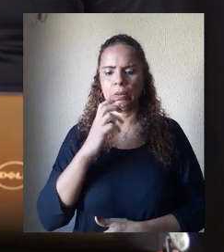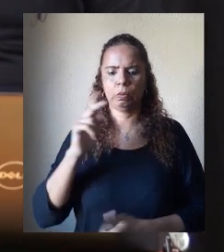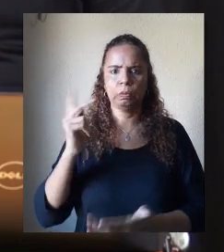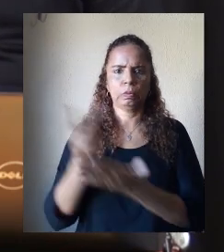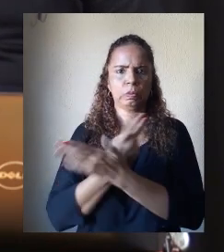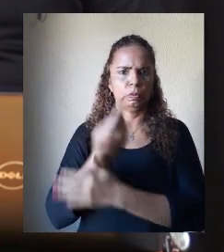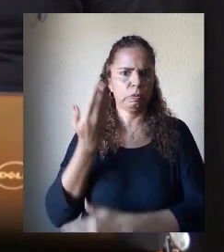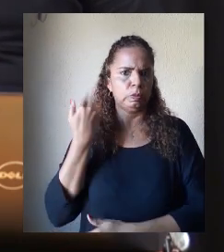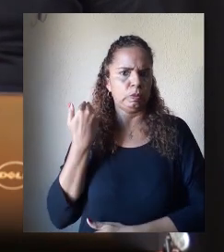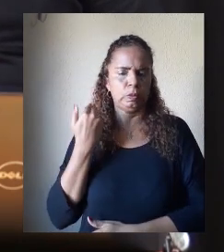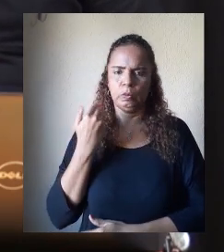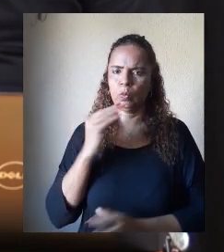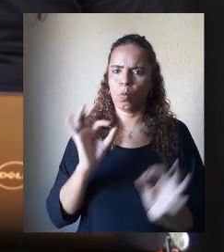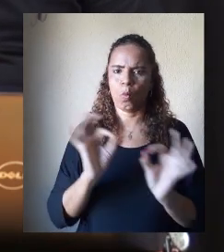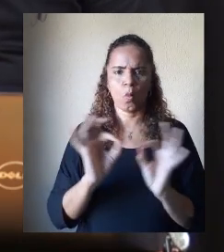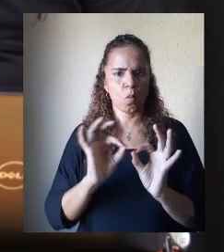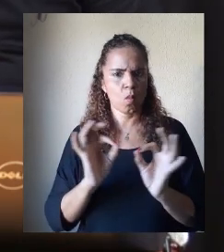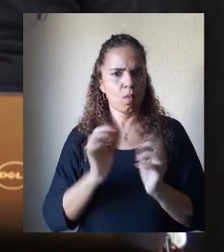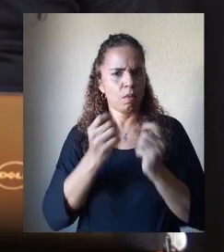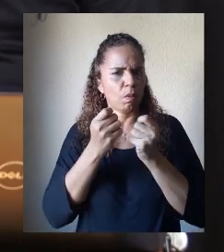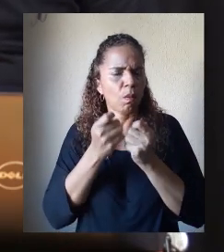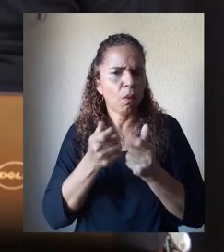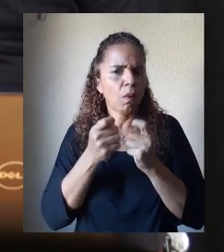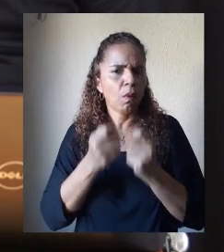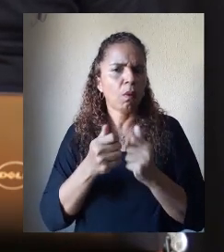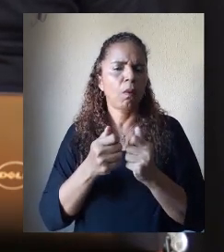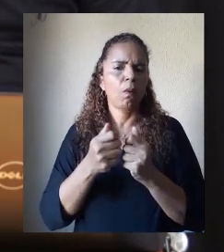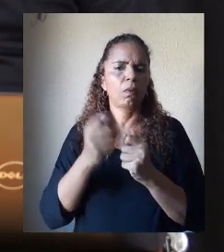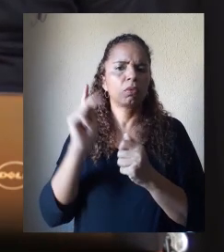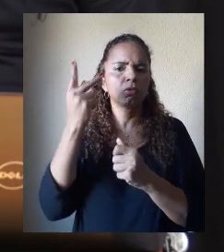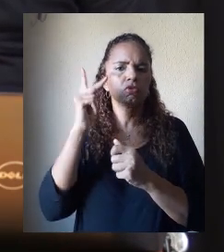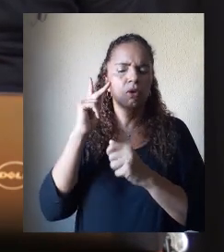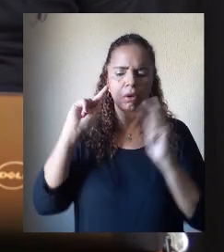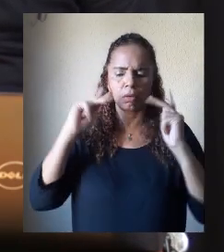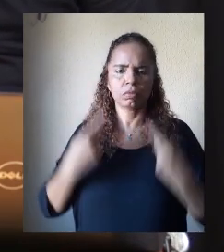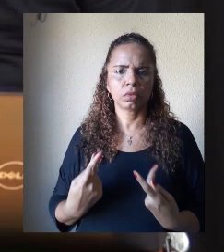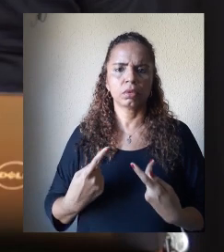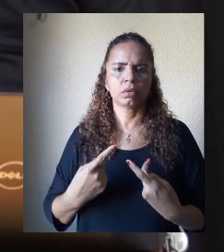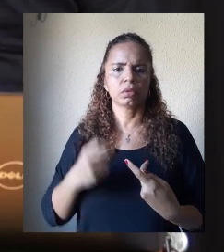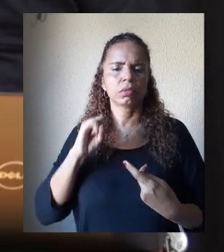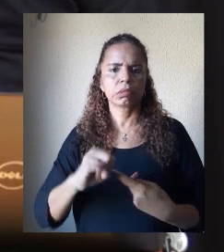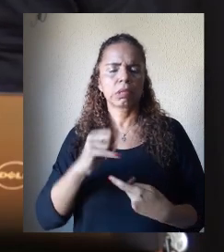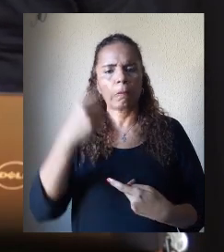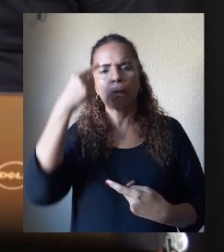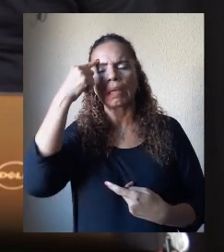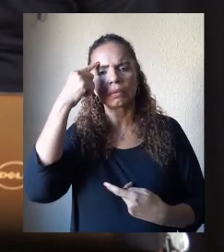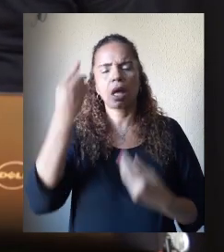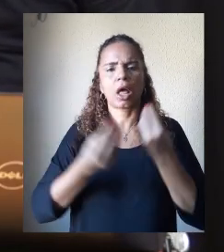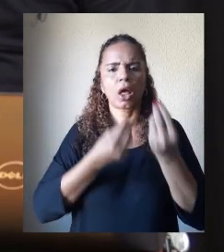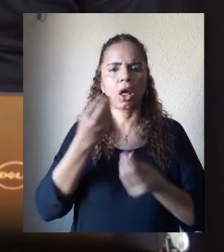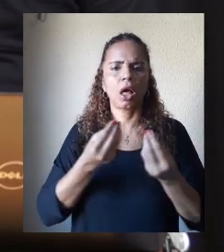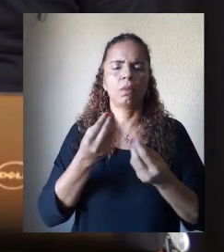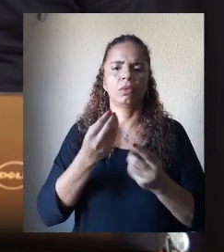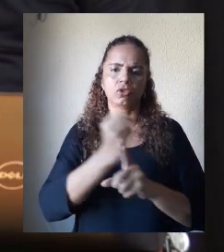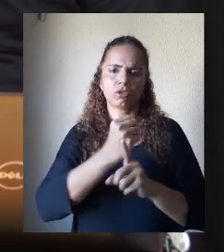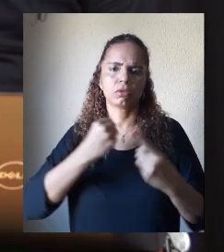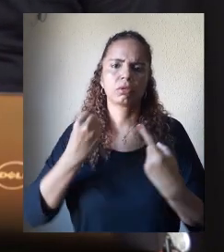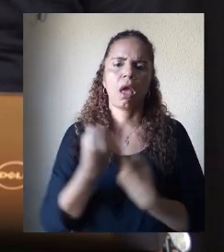poucas vezes vista na história da humanidade. Se a gente considerar os efeitos econômicos e